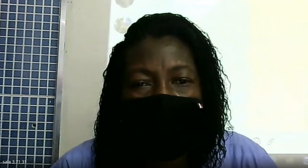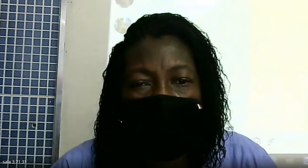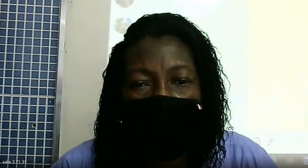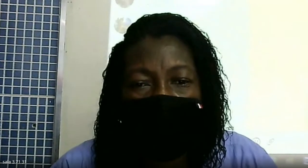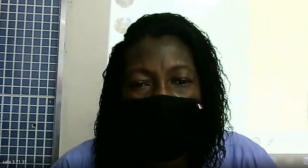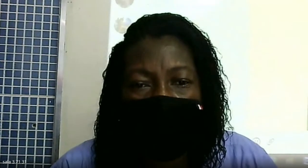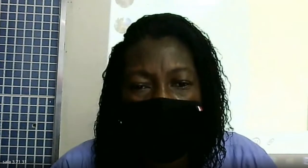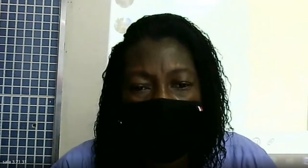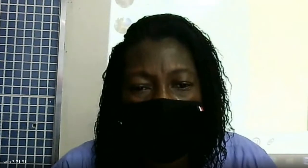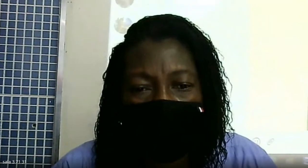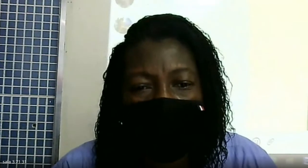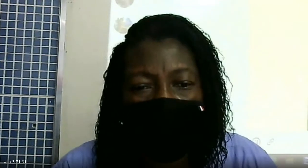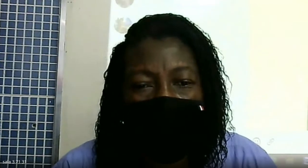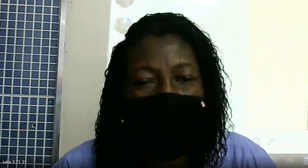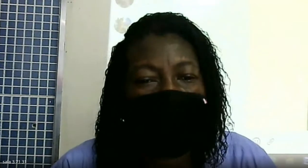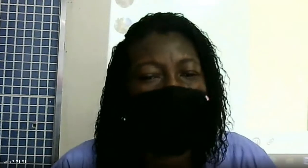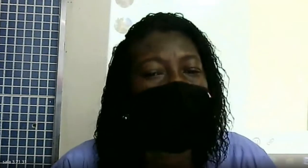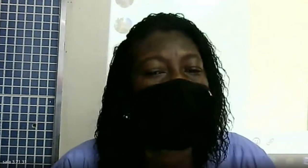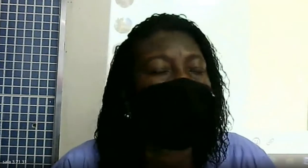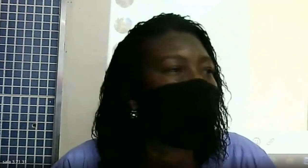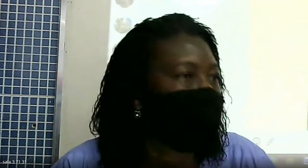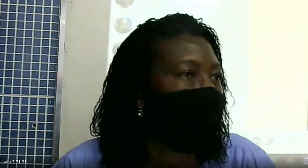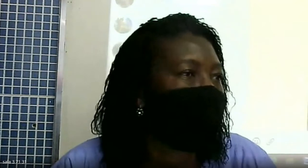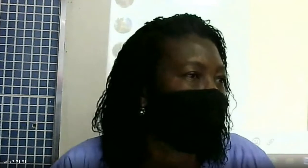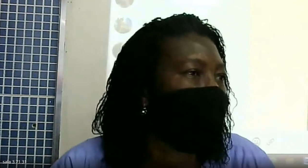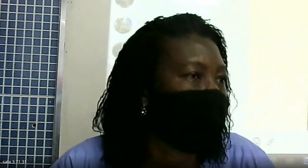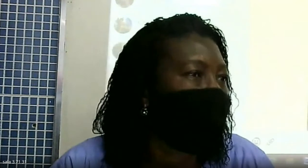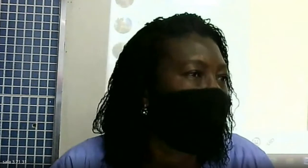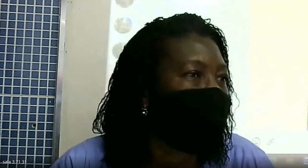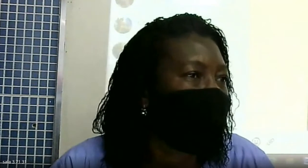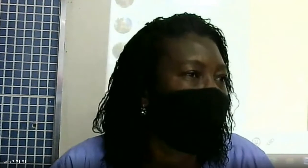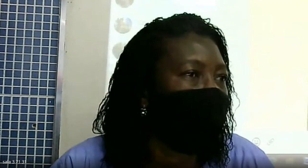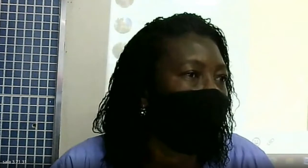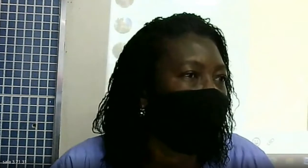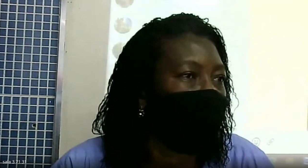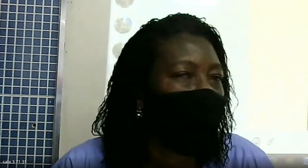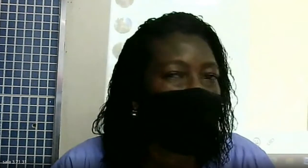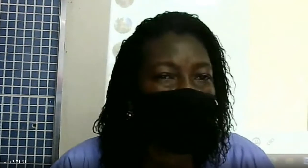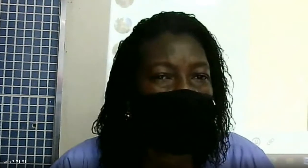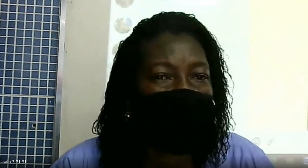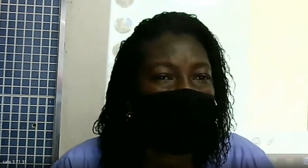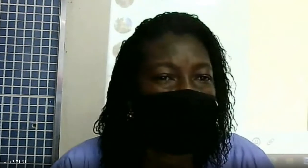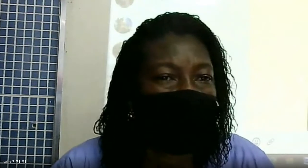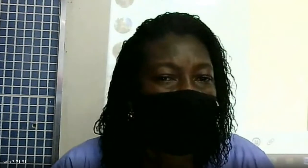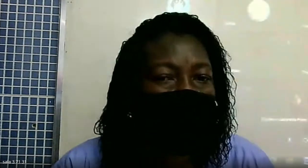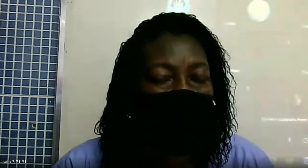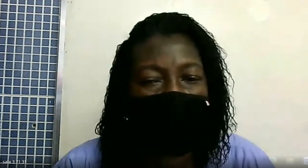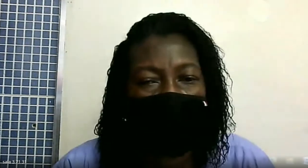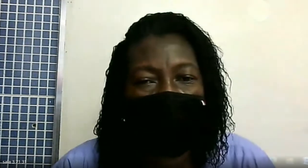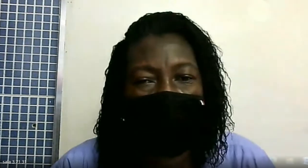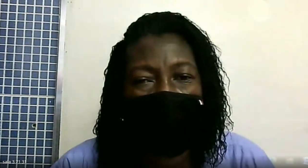com relação à dança. Eu cheguei a falar, a mostrar sobre a dança do hip hop para vocês.